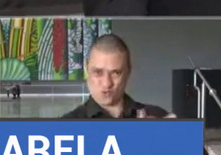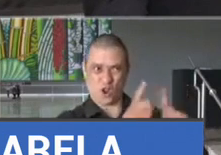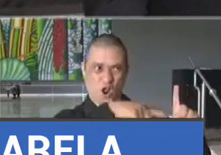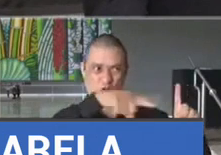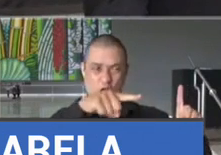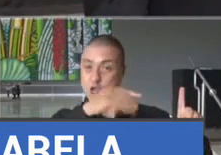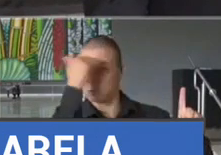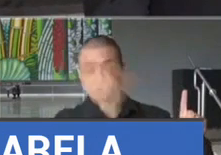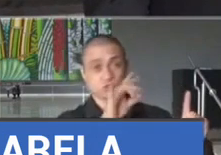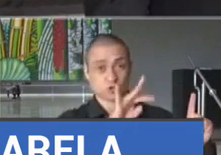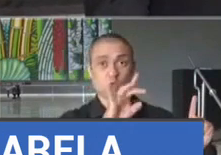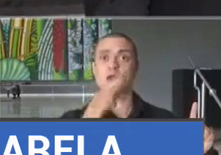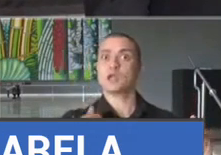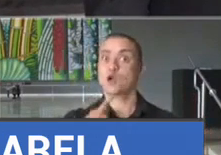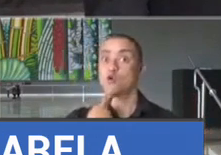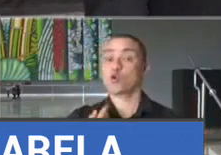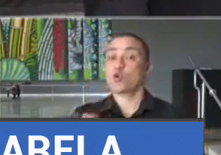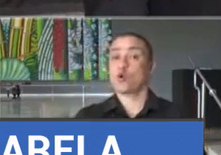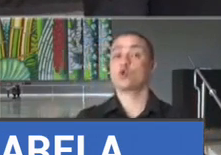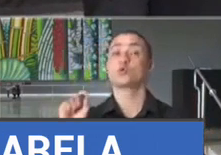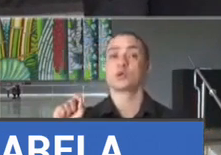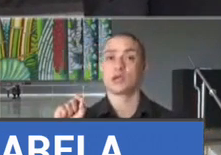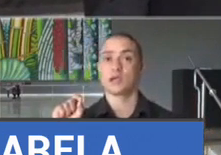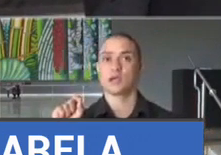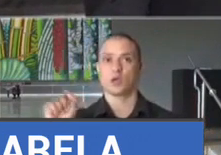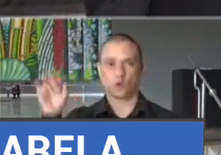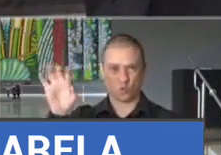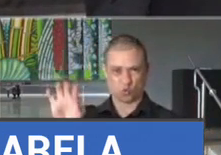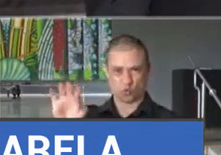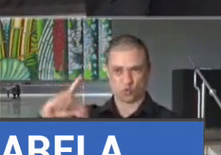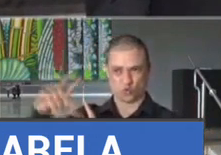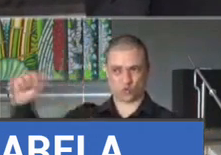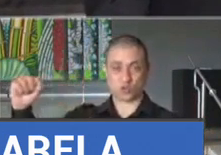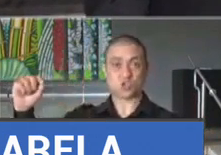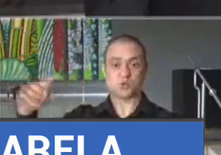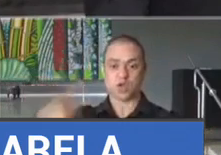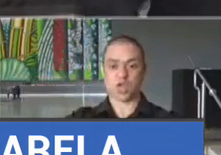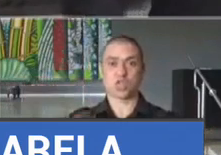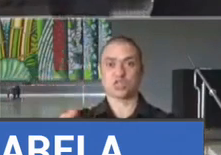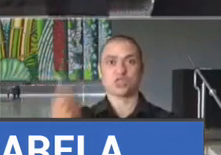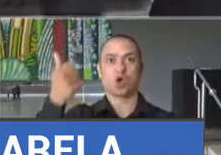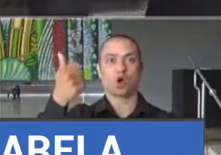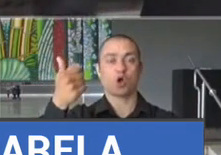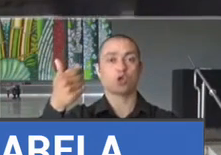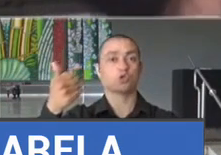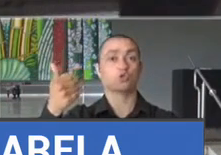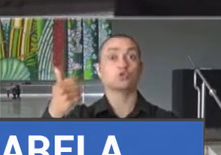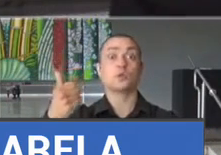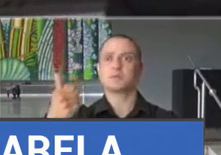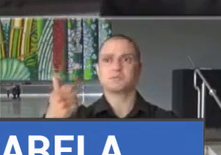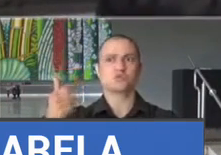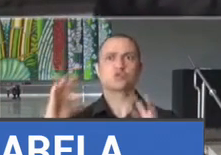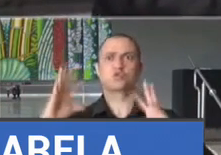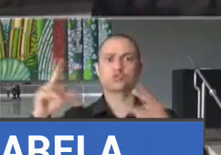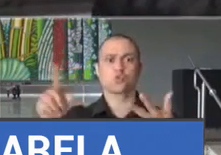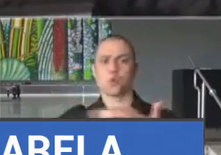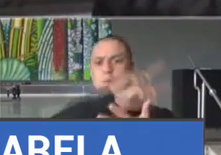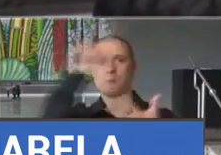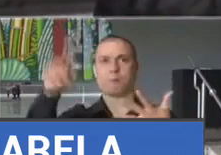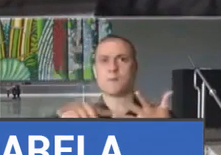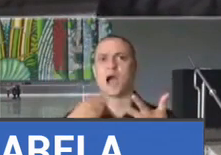eu sempre fui muito contra que o estado pudesse passar de uma hora para outra para mesma